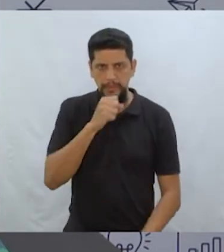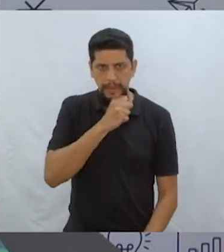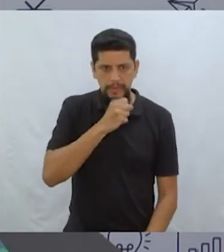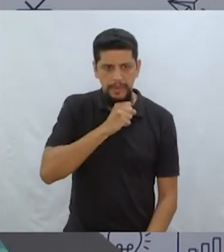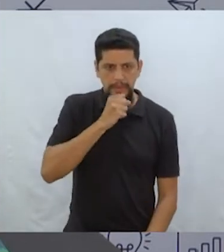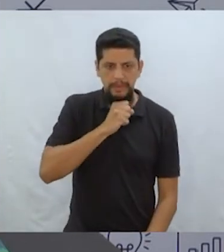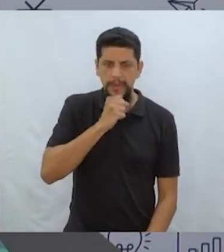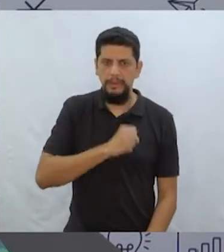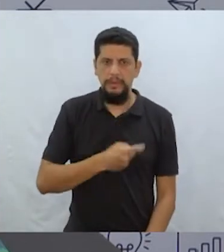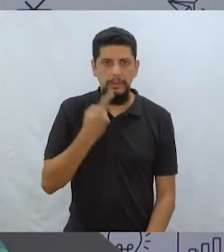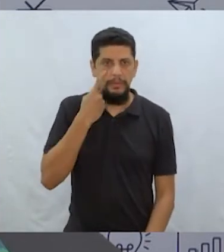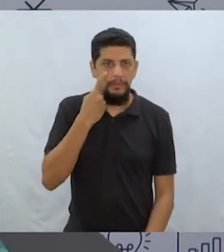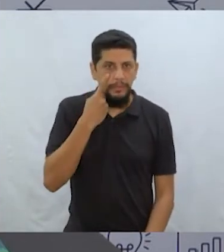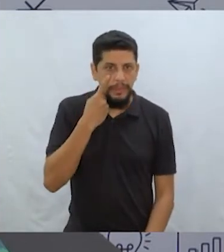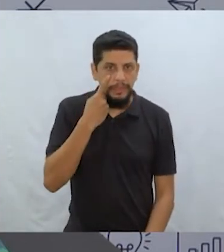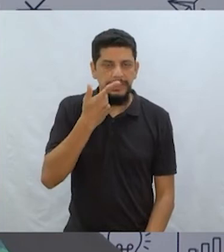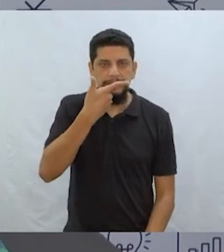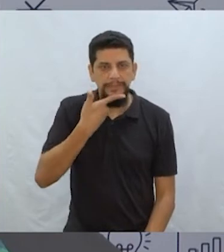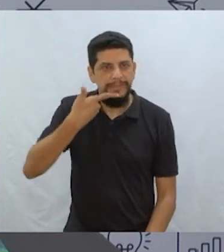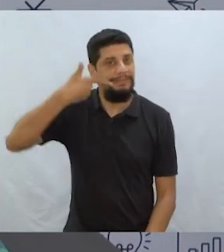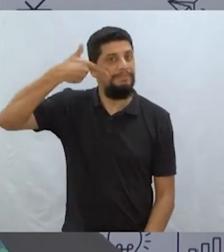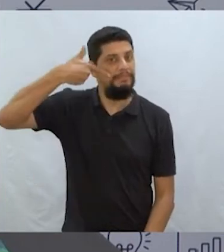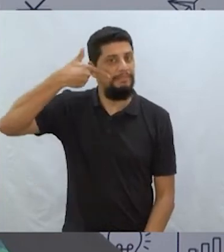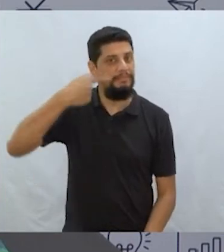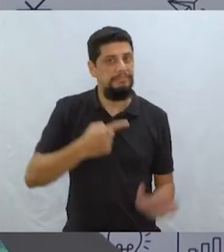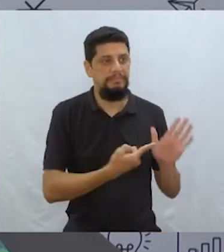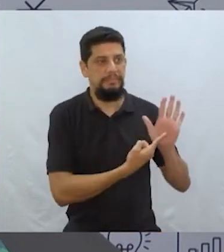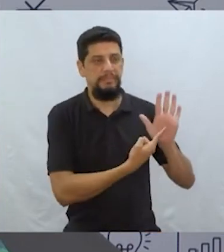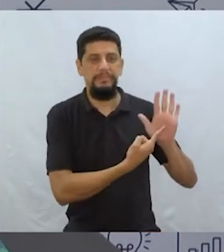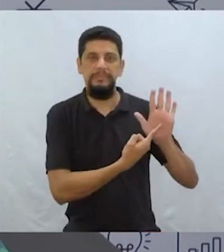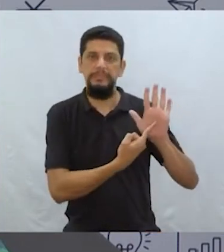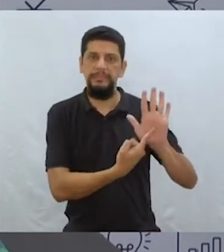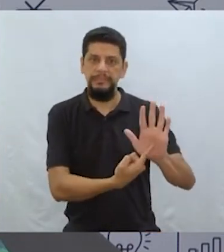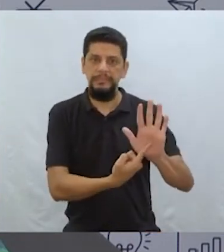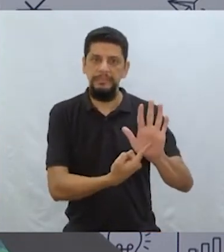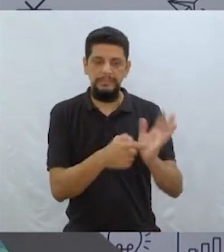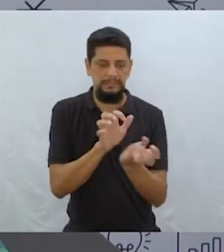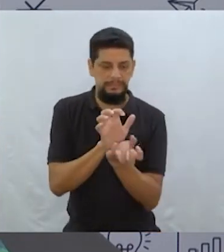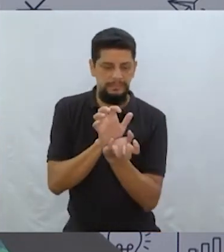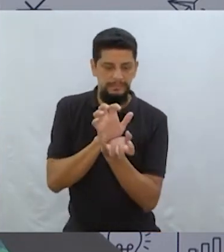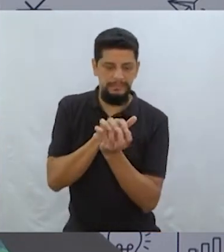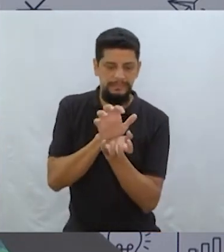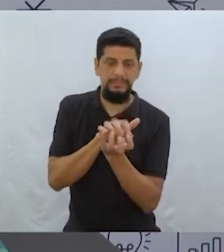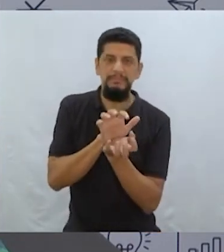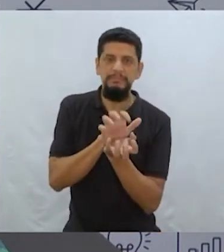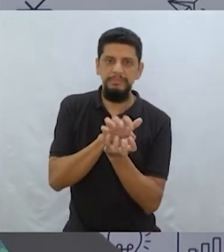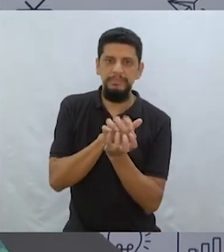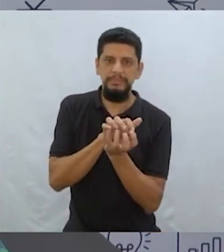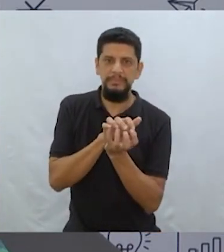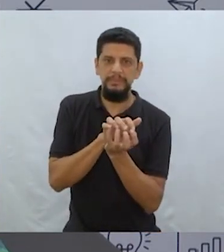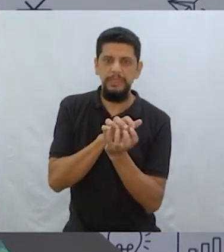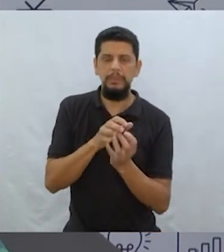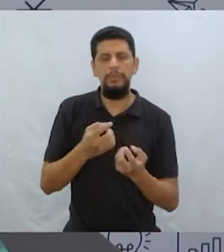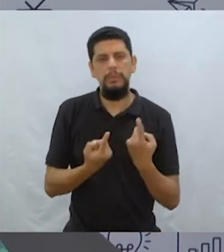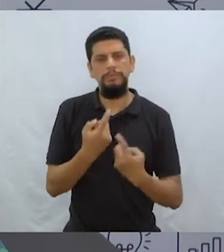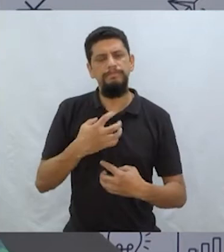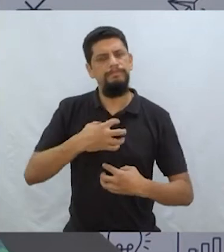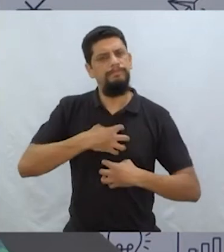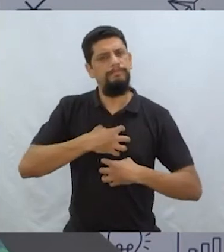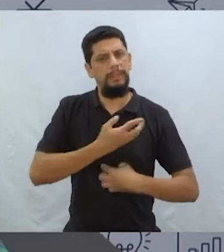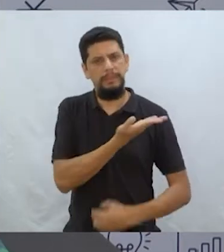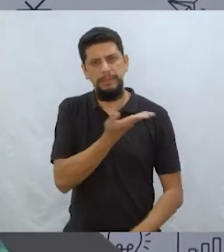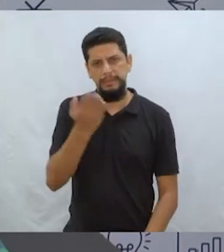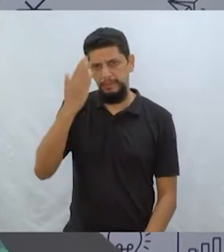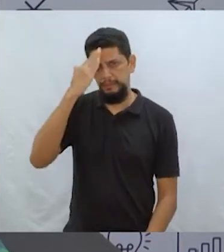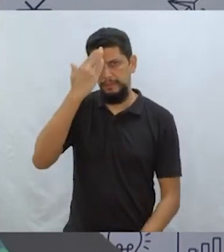velho bisavô Arquimedes ouvi sorria mostrando a dentadura Qual é o sentimento